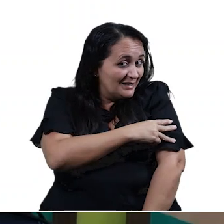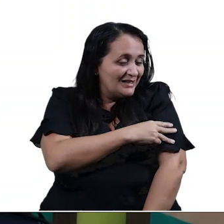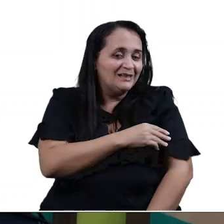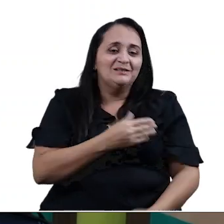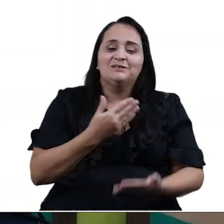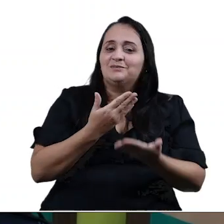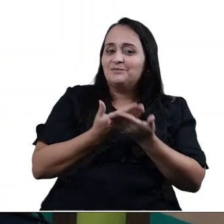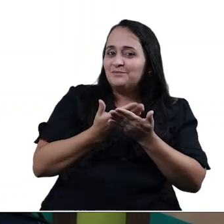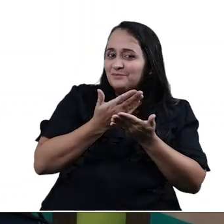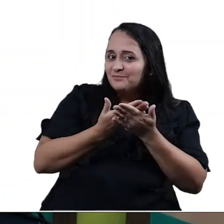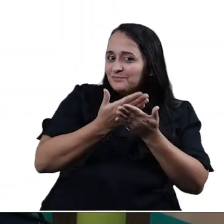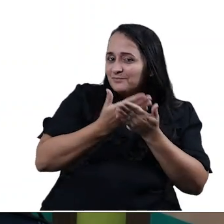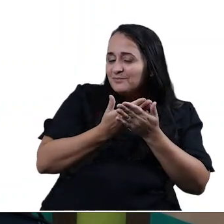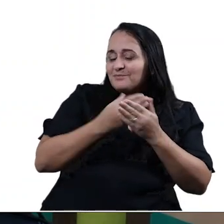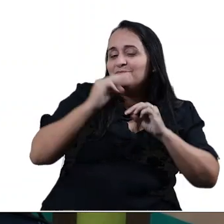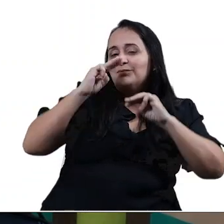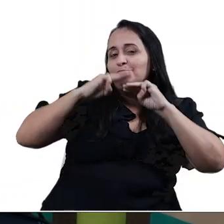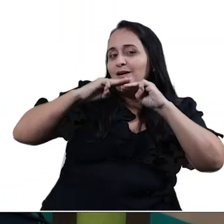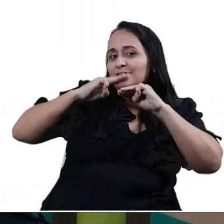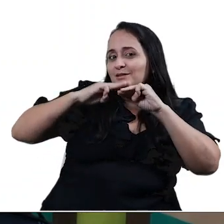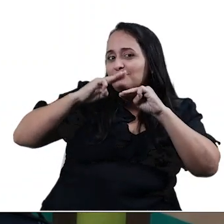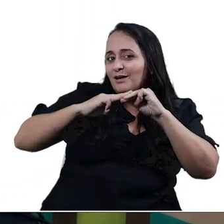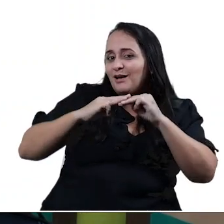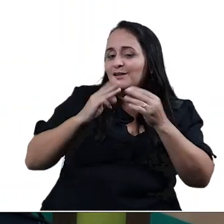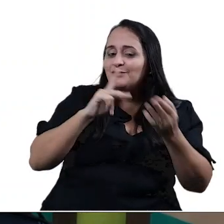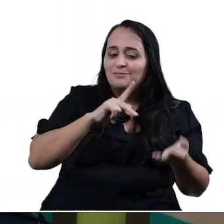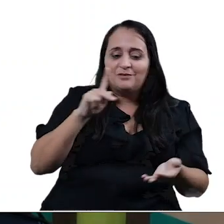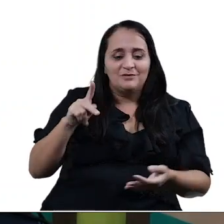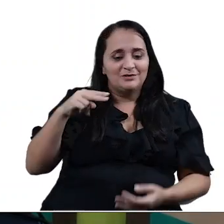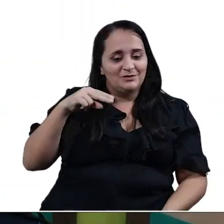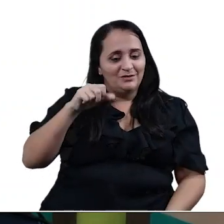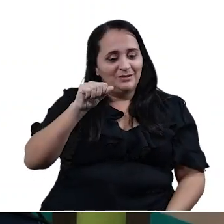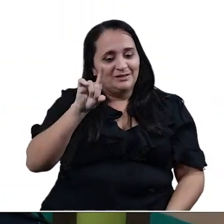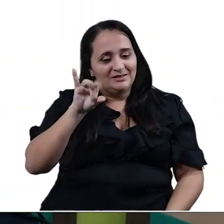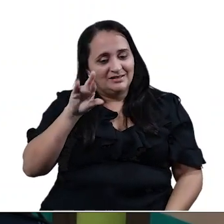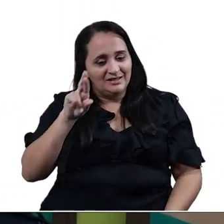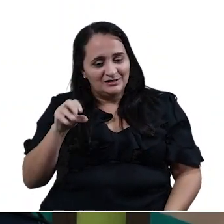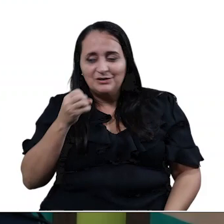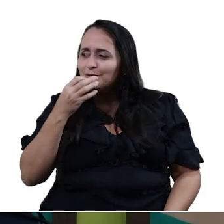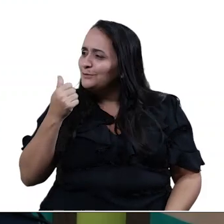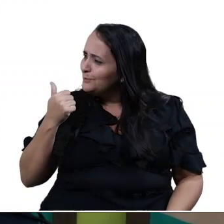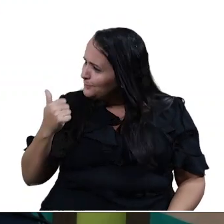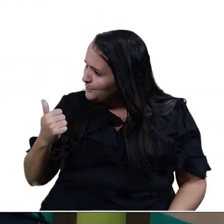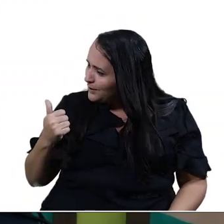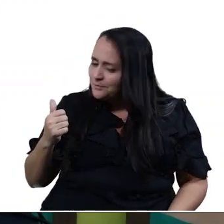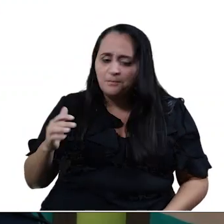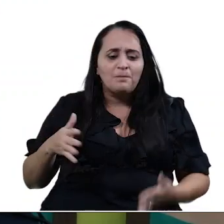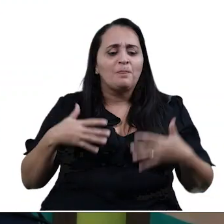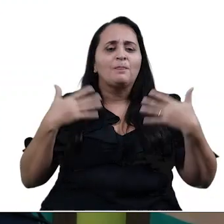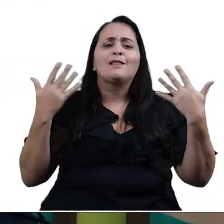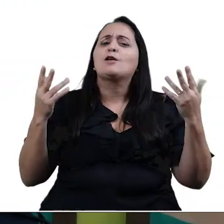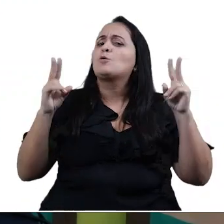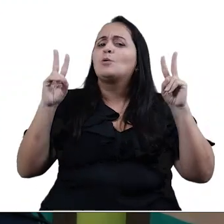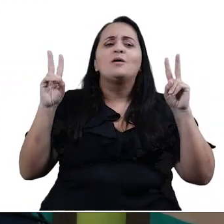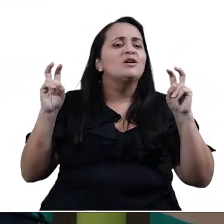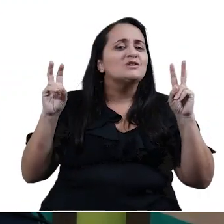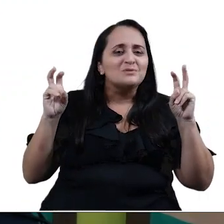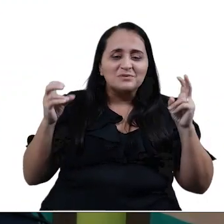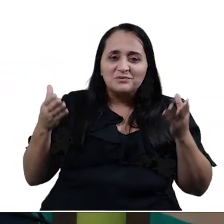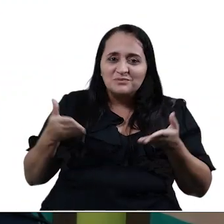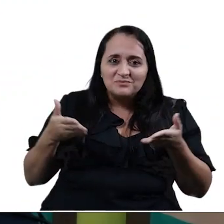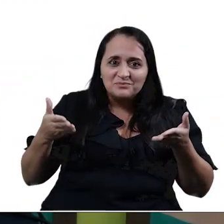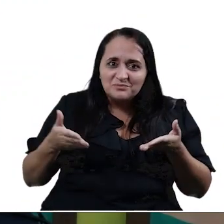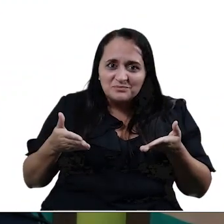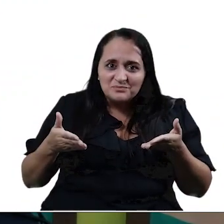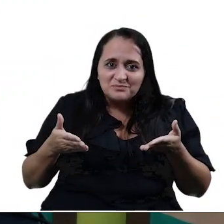disciplina Matemática com a professora Nadir Martins. Tudo bem, Pro? Tudo bem. Pro, qual é o assunto da nossa aula de hoje? O